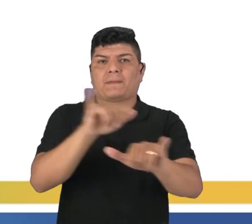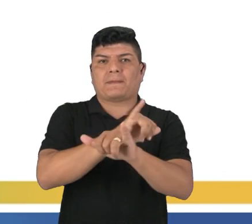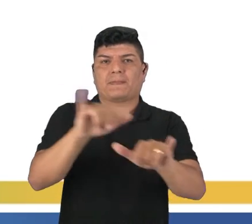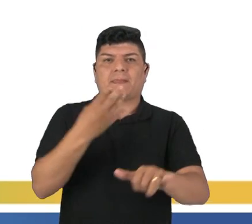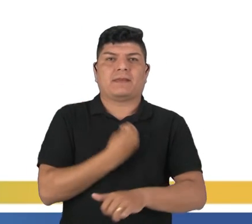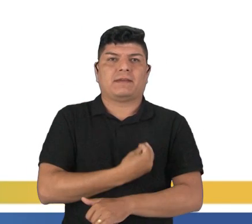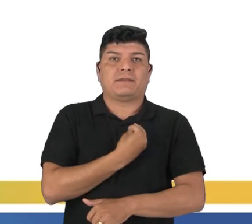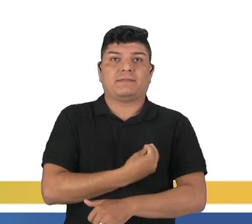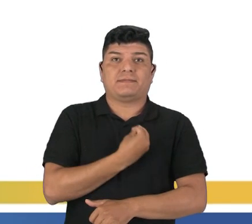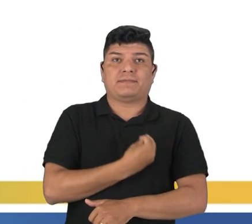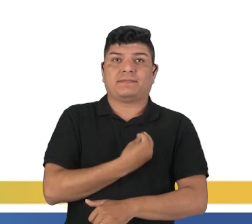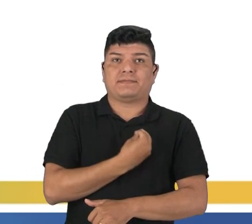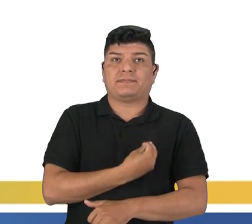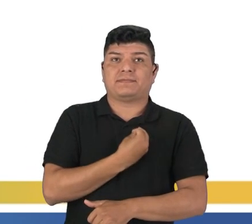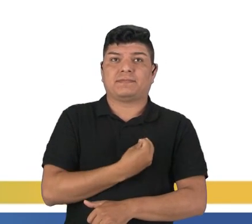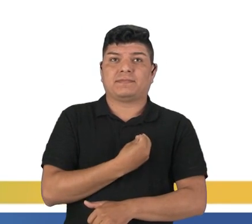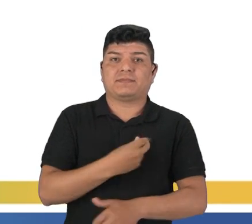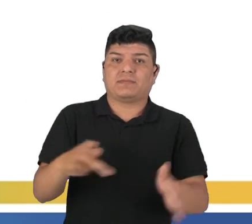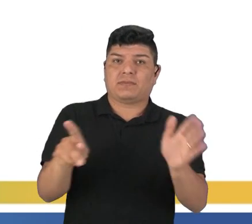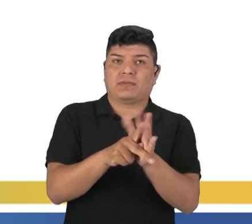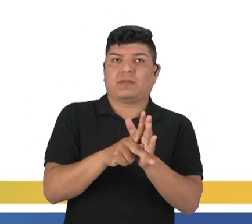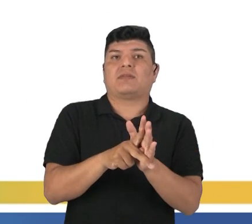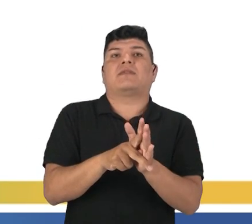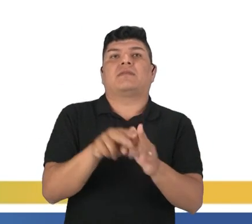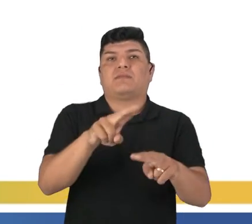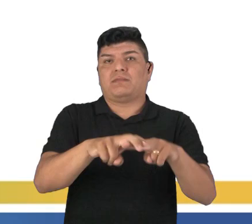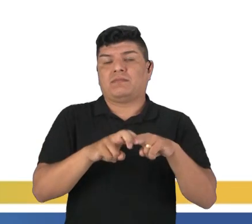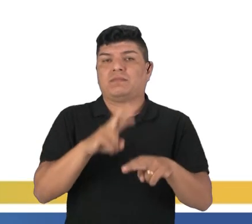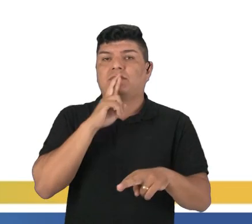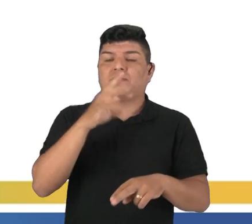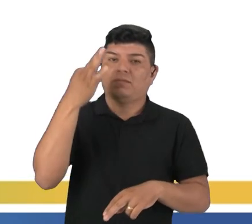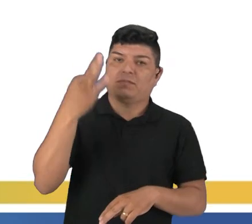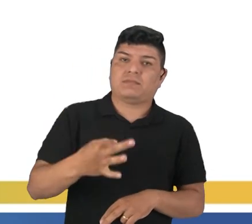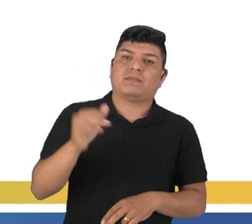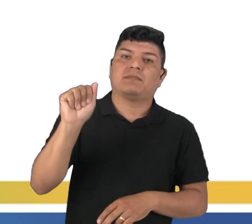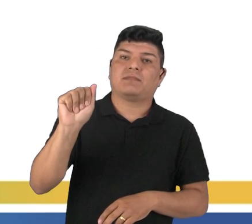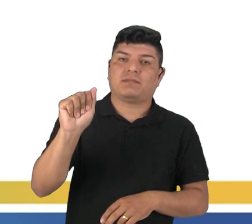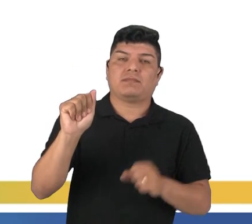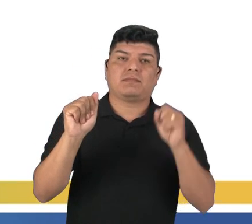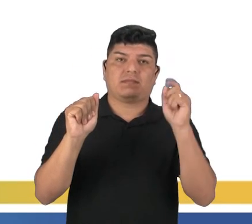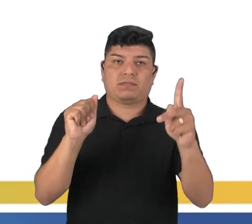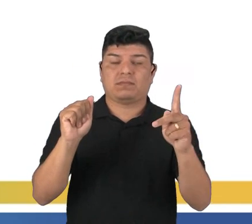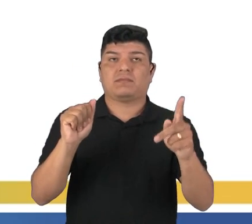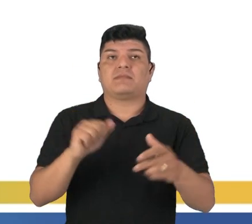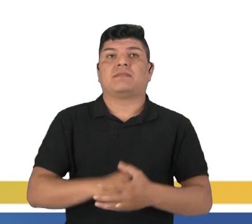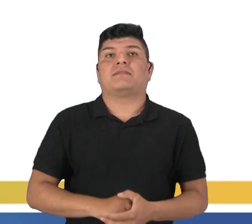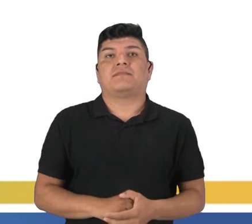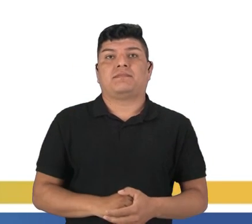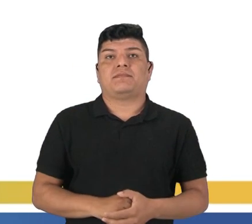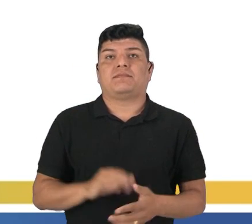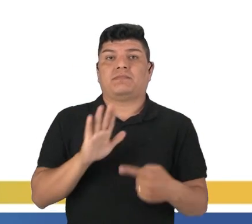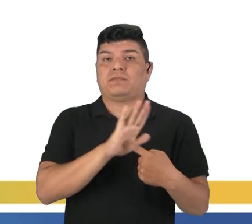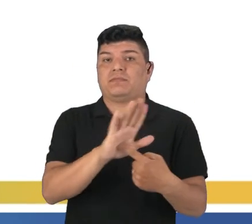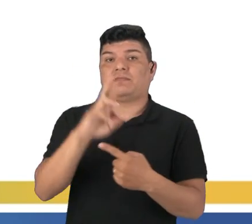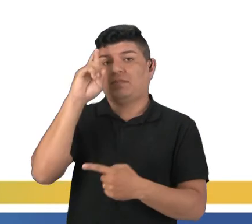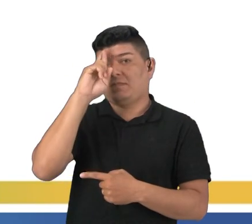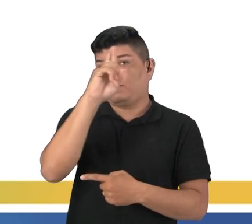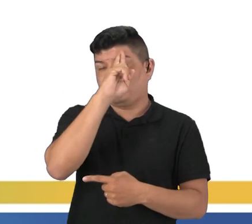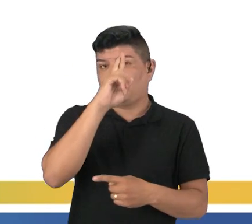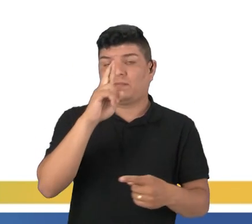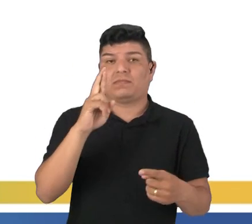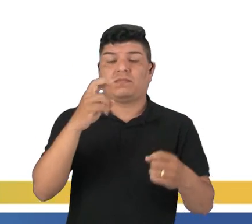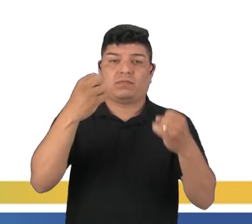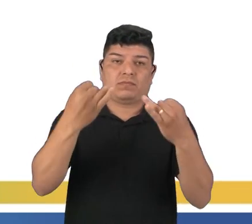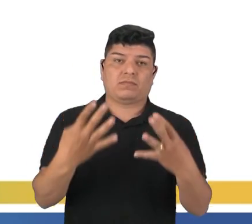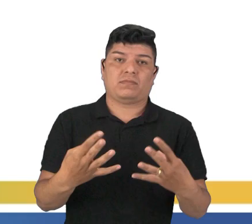da existência do mesmo, né? Por isso, a alternativa correta era a letra A, tá? Então, ele faz esse amparato histórico aí,